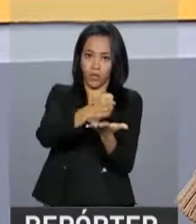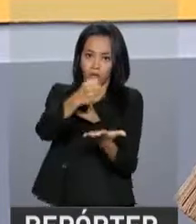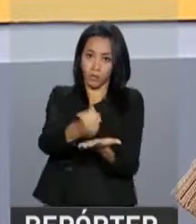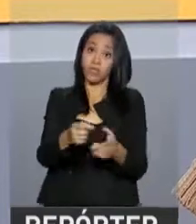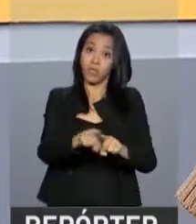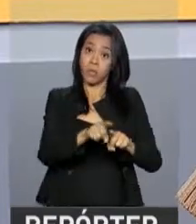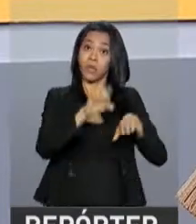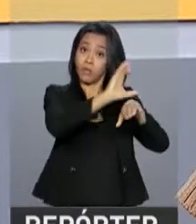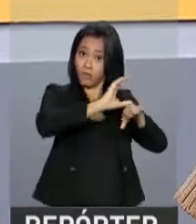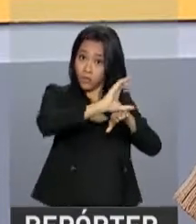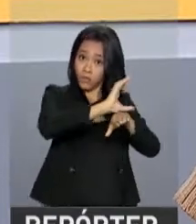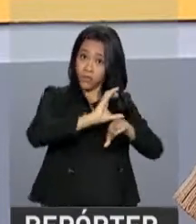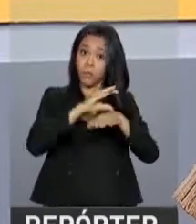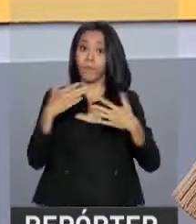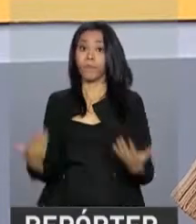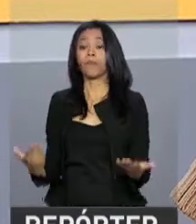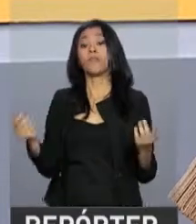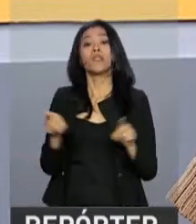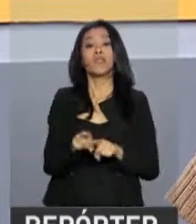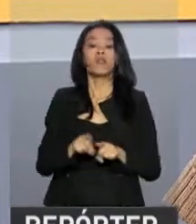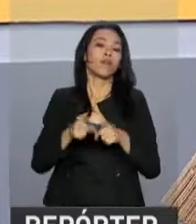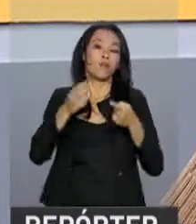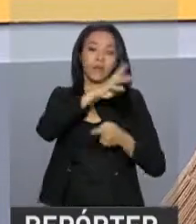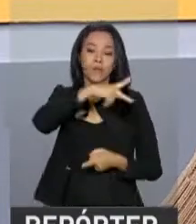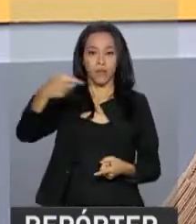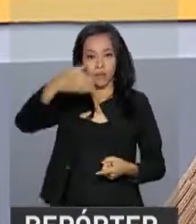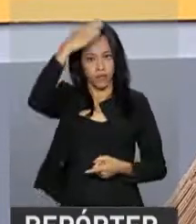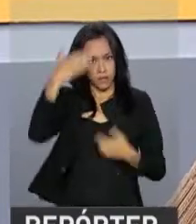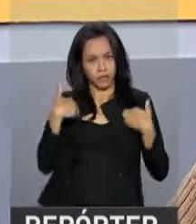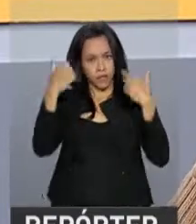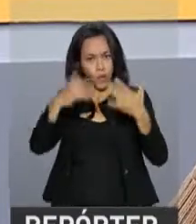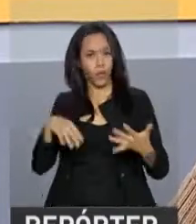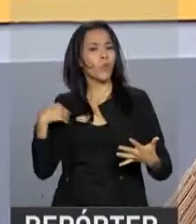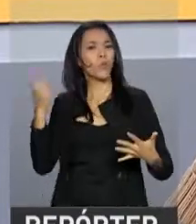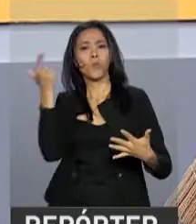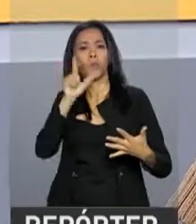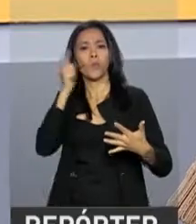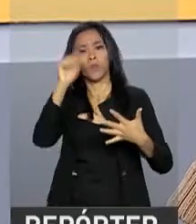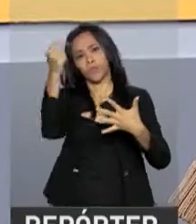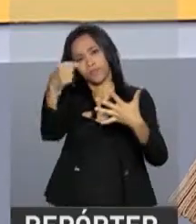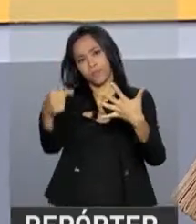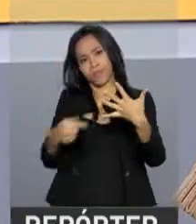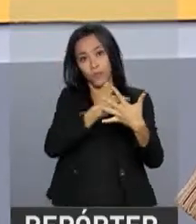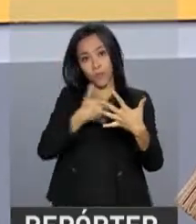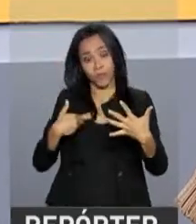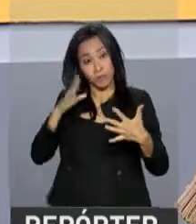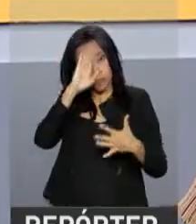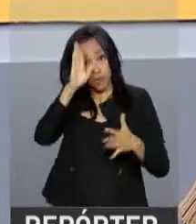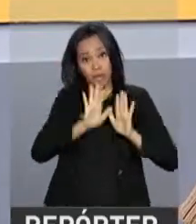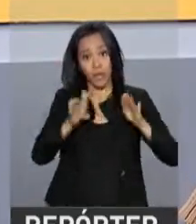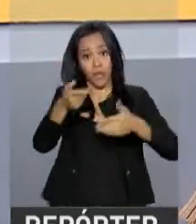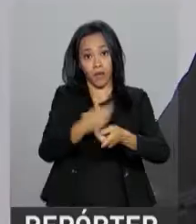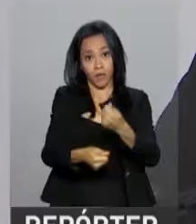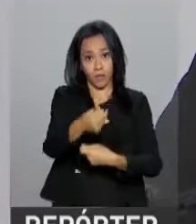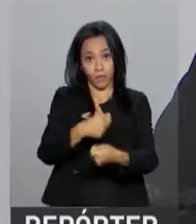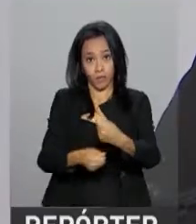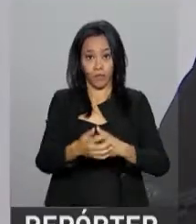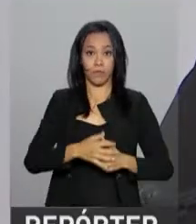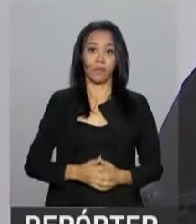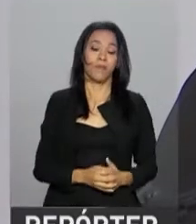o presidente destacou também alguns resultados alcançados pelo governo especialmente na área econômica